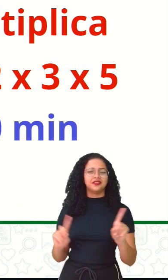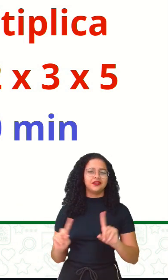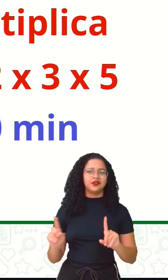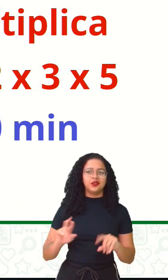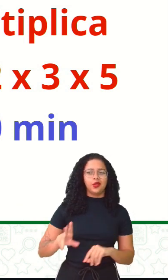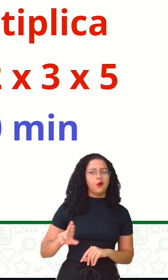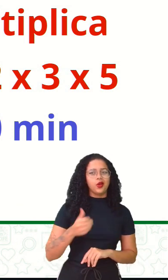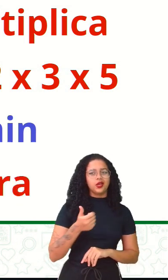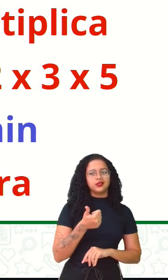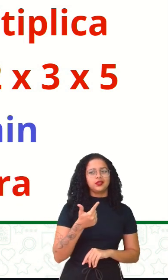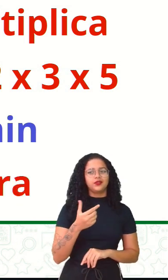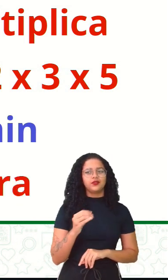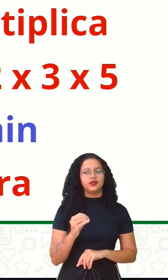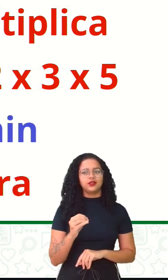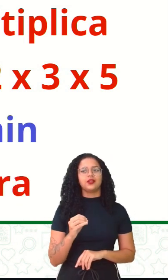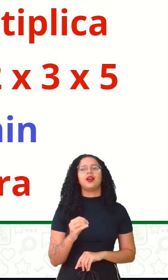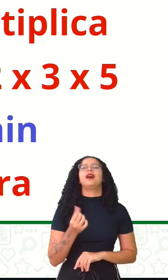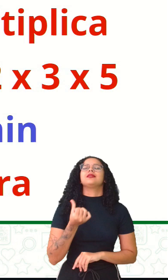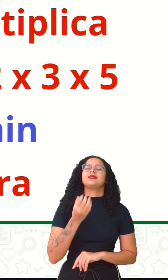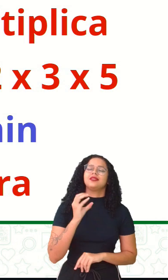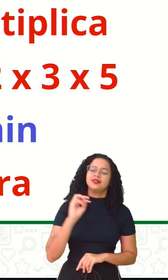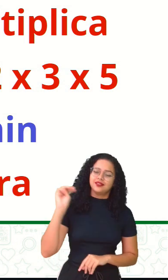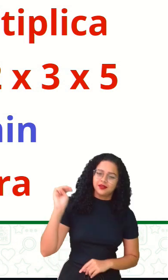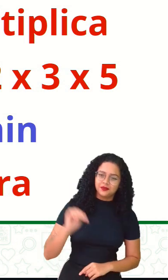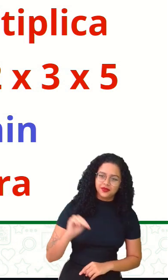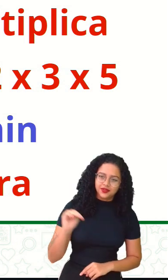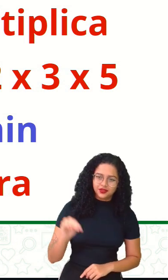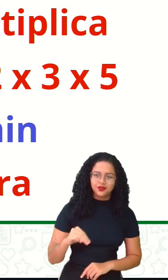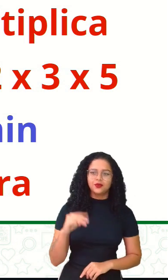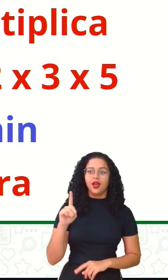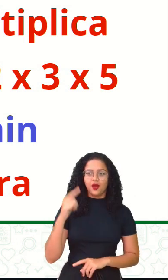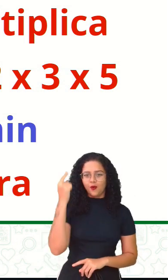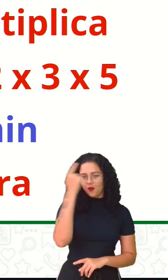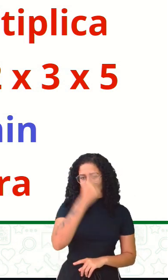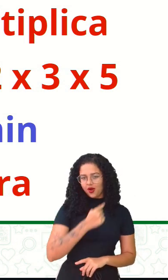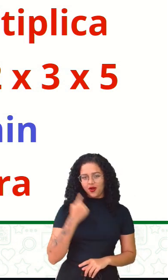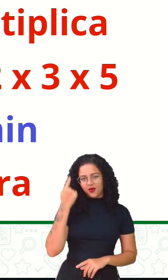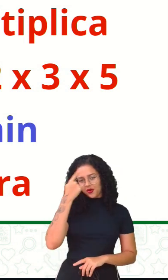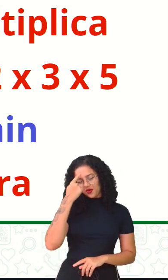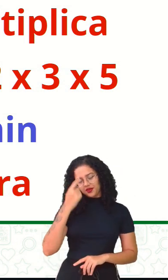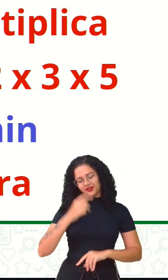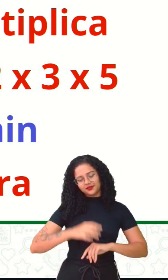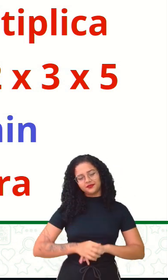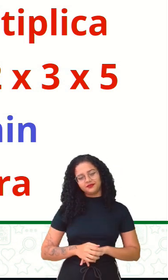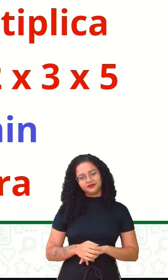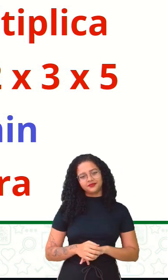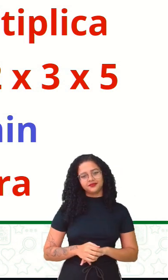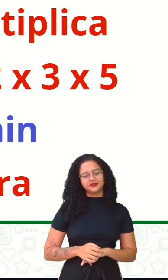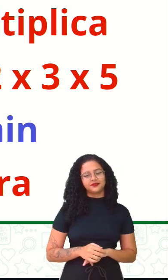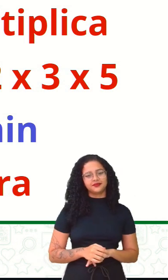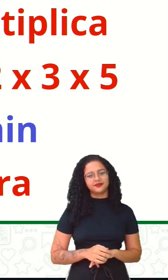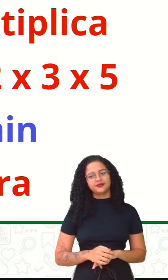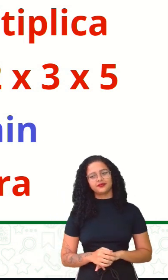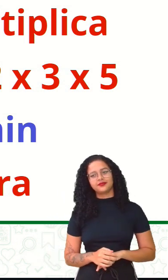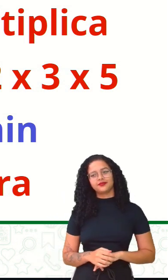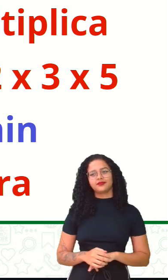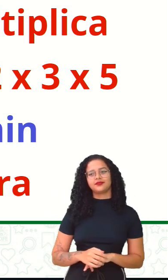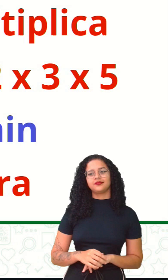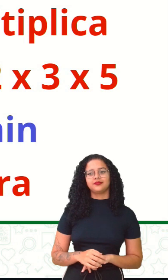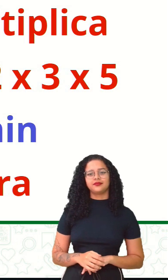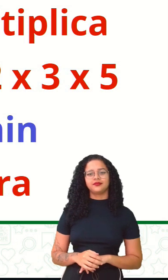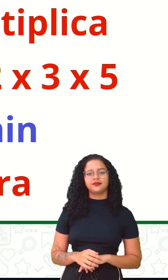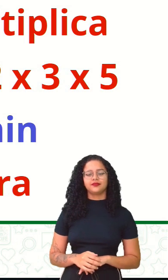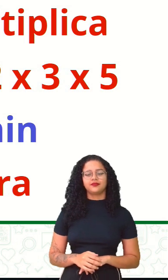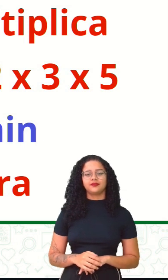120. E qual é a próxima? 60 minutos equivale a 1 hora, exatamente. 1